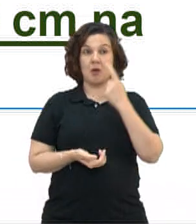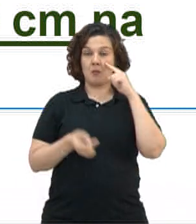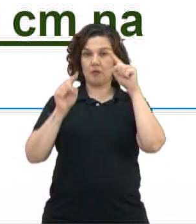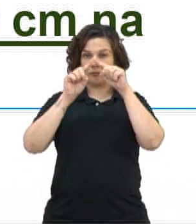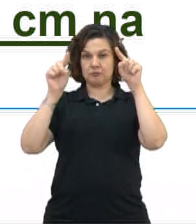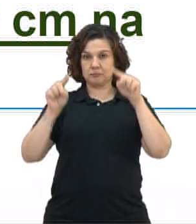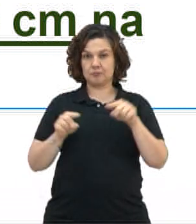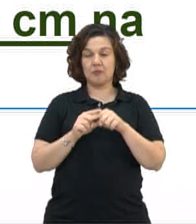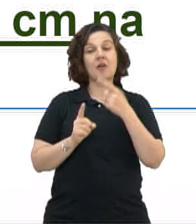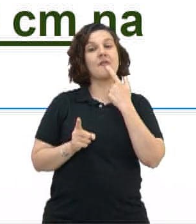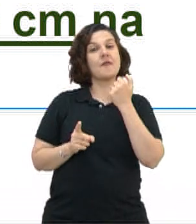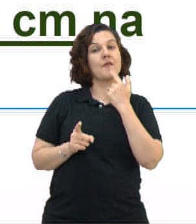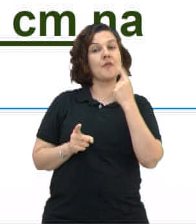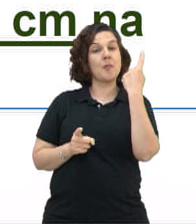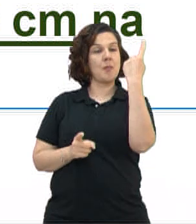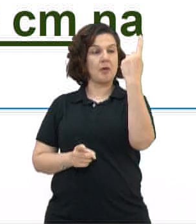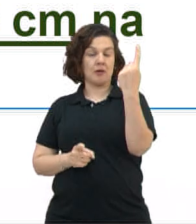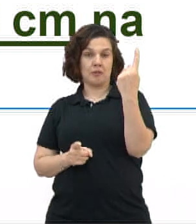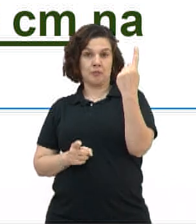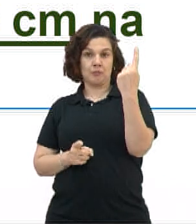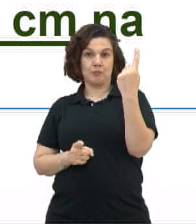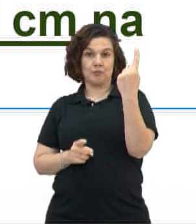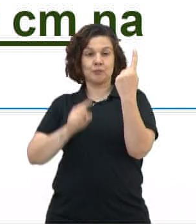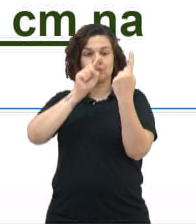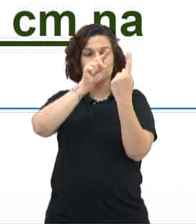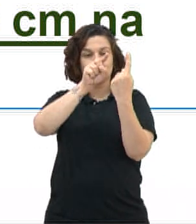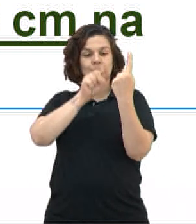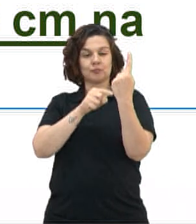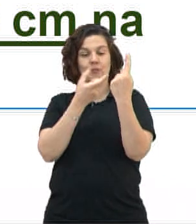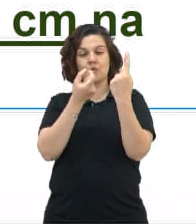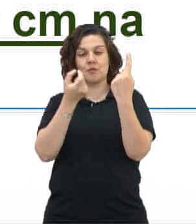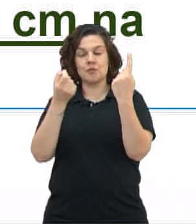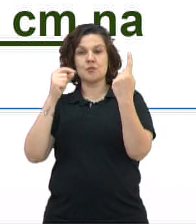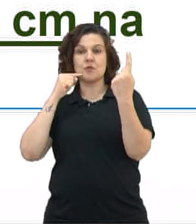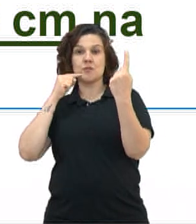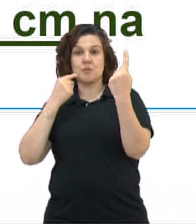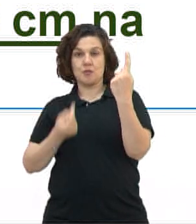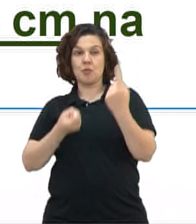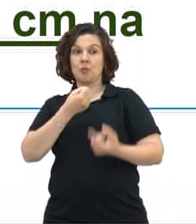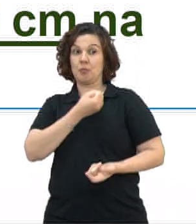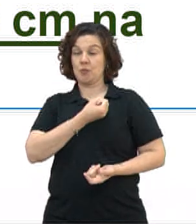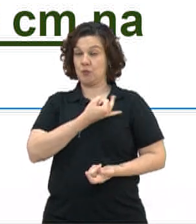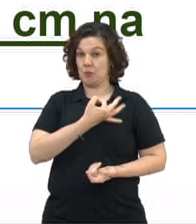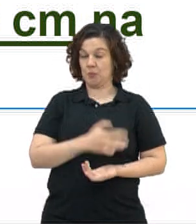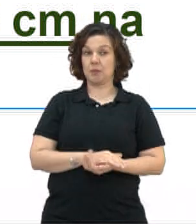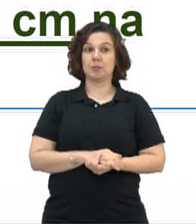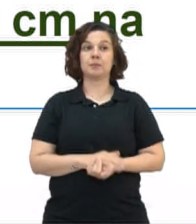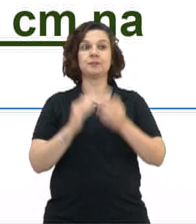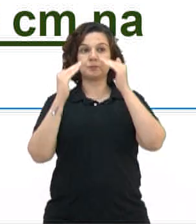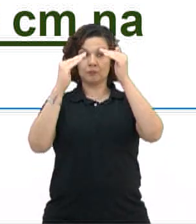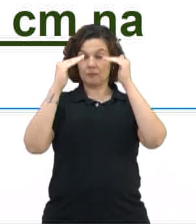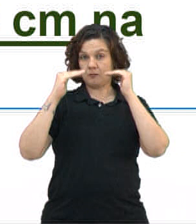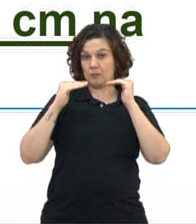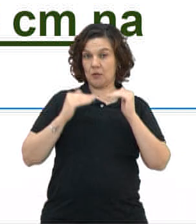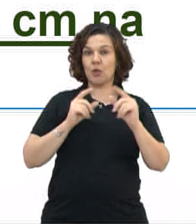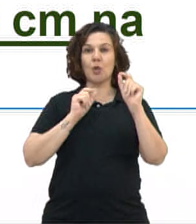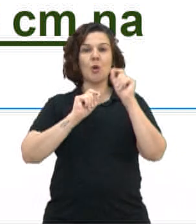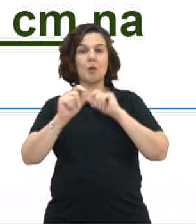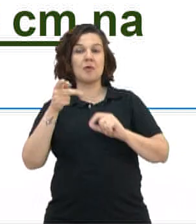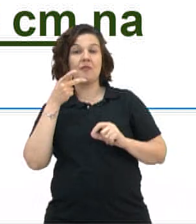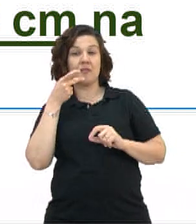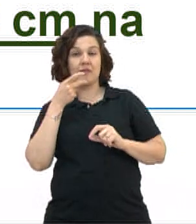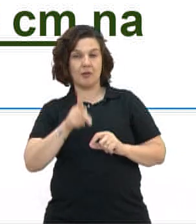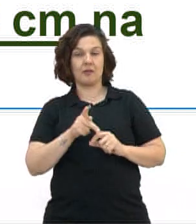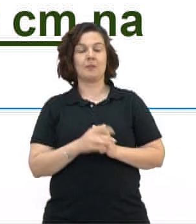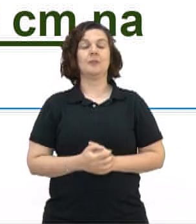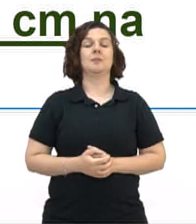dentro do retângulo azul, nós temos a forma da grafia em numerários, em números, e embaixo nós temos a forma que nós